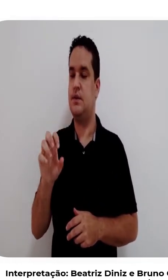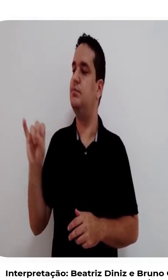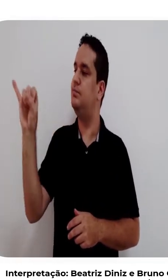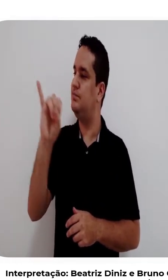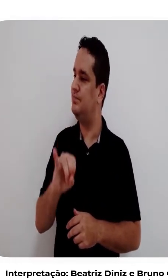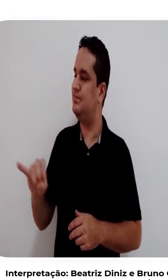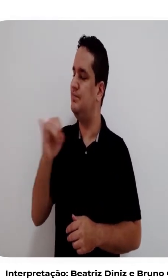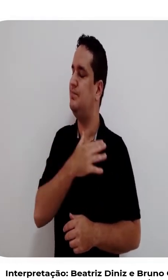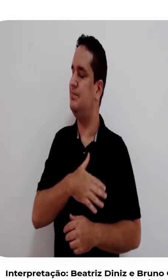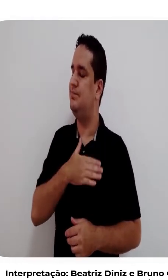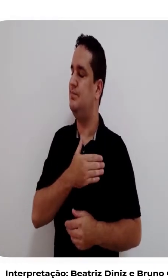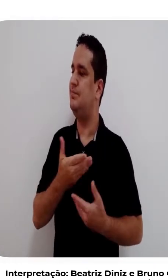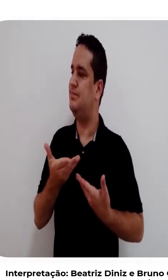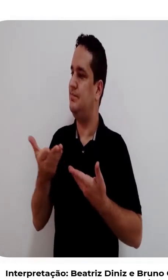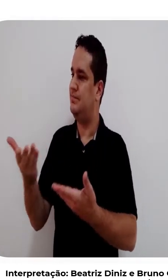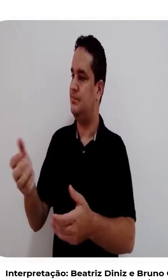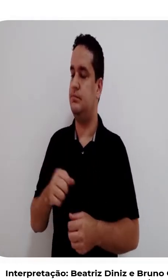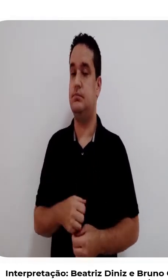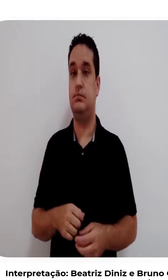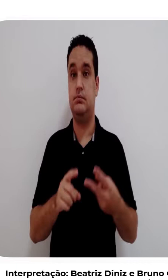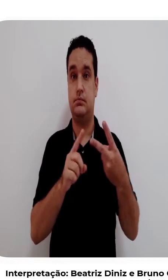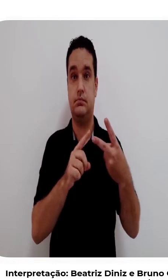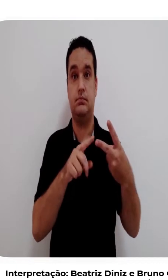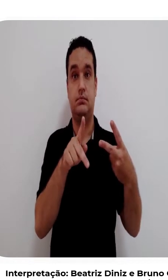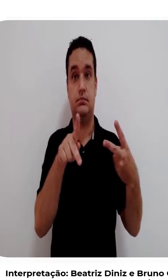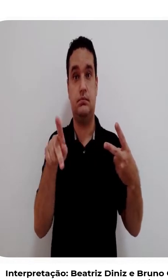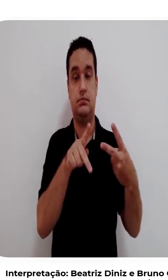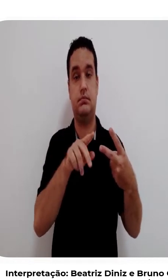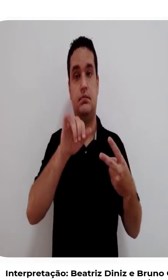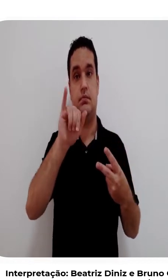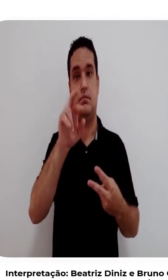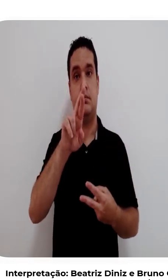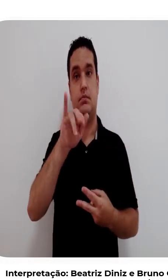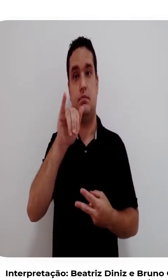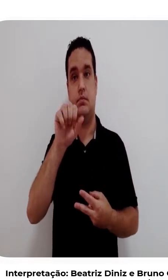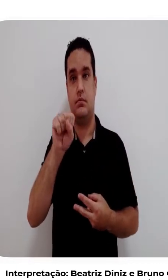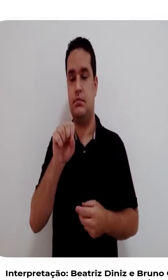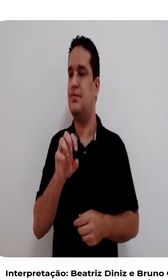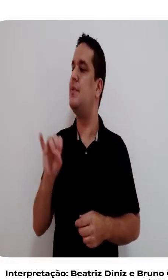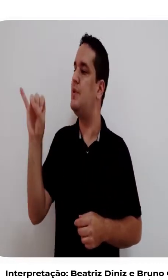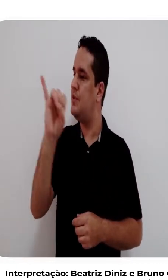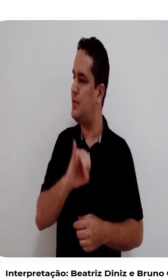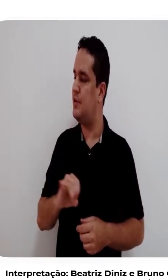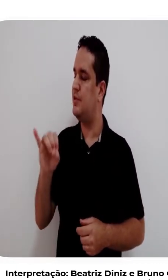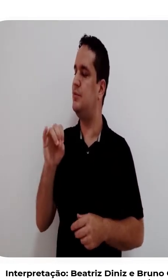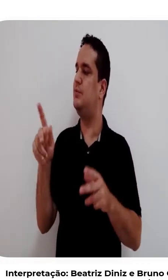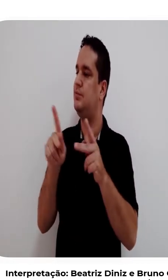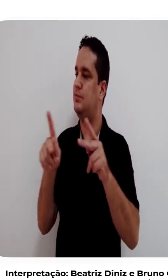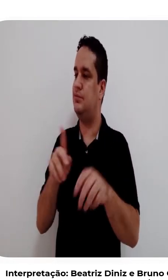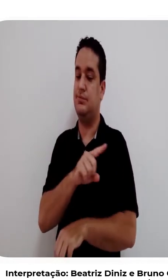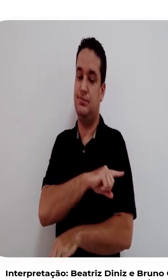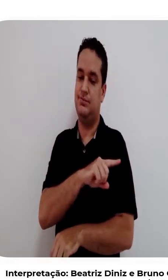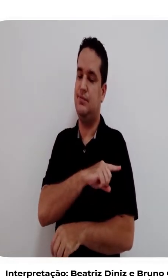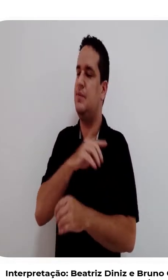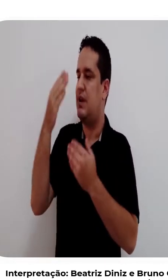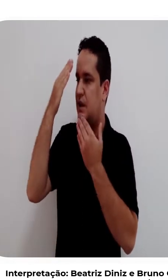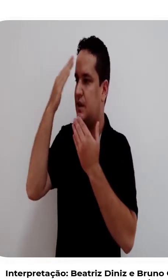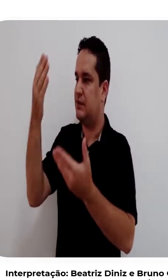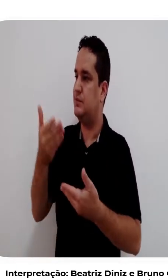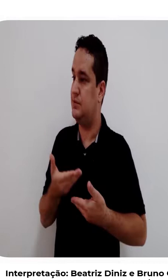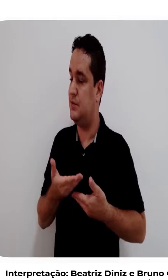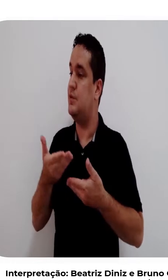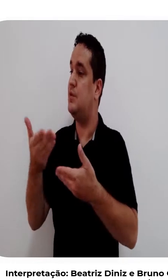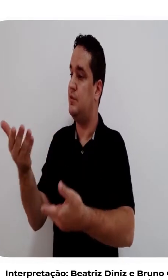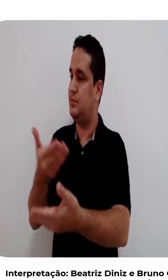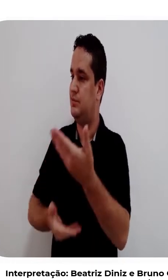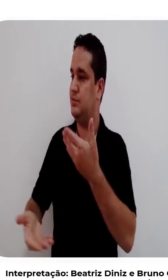com vocês. A professora Iris Assunção. Olá, sou a Iris, professora do primeiro ano, e agradeço muito o convite para